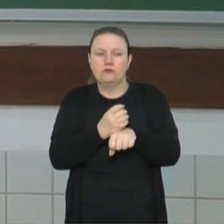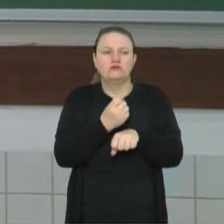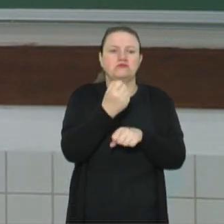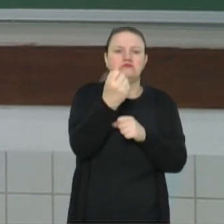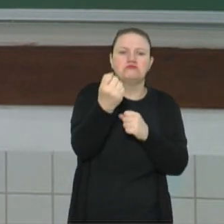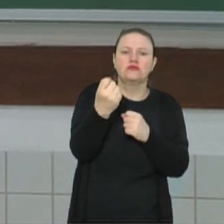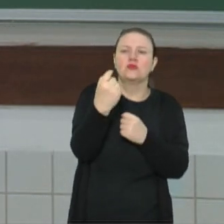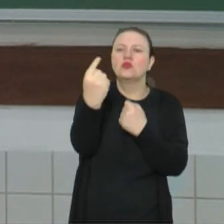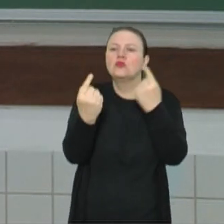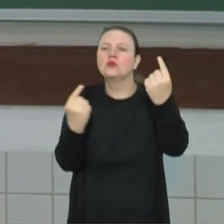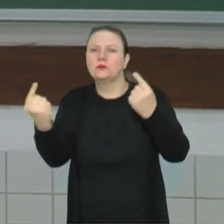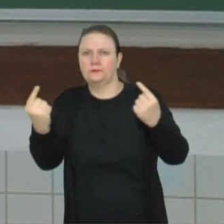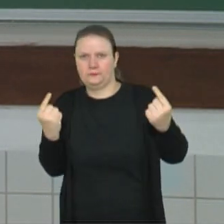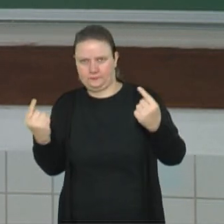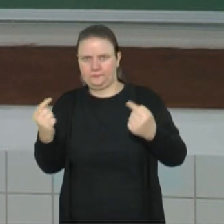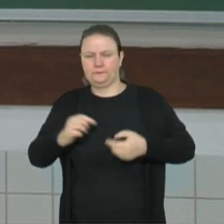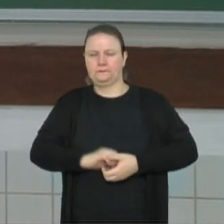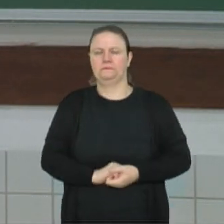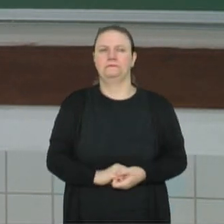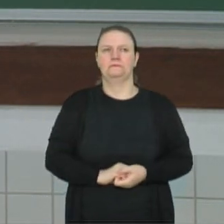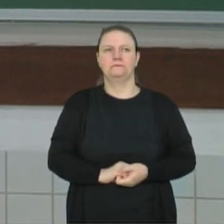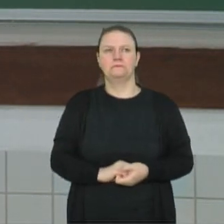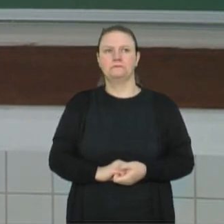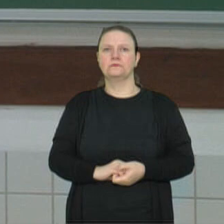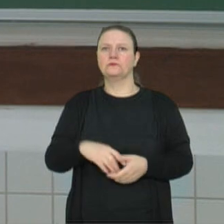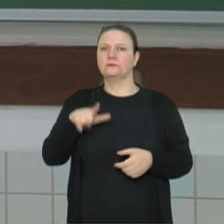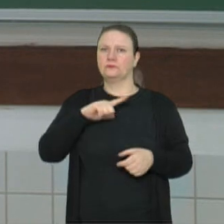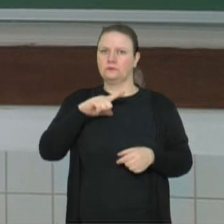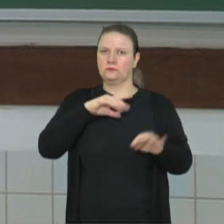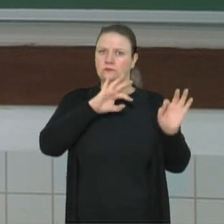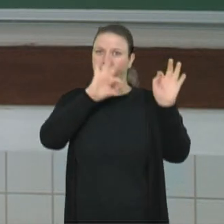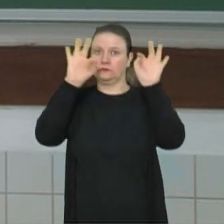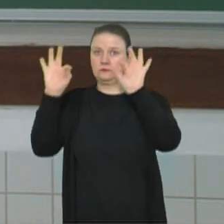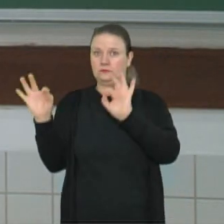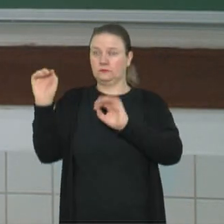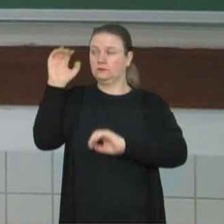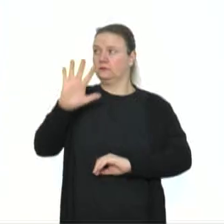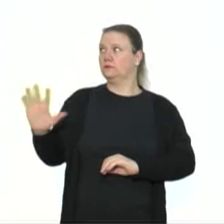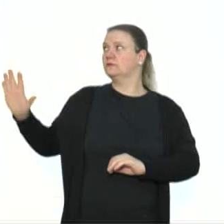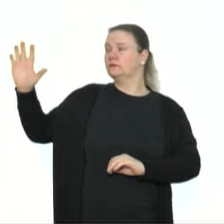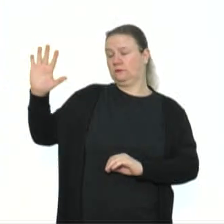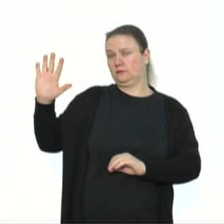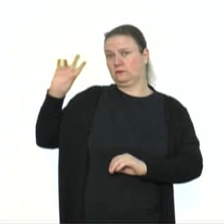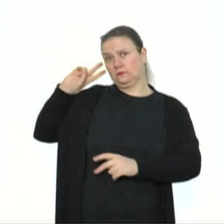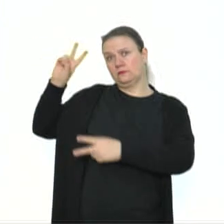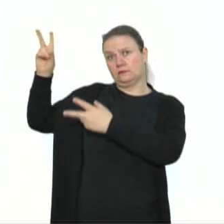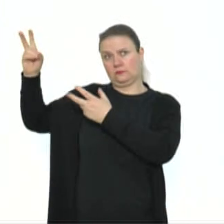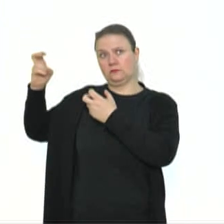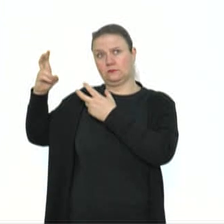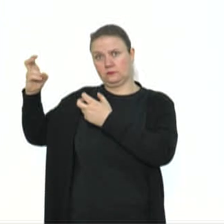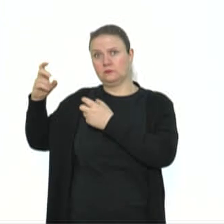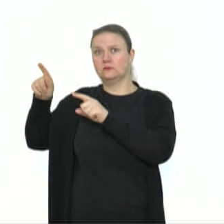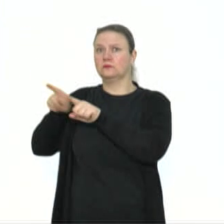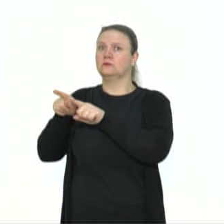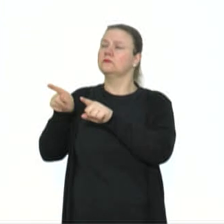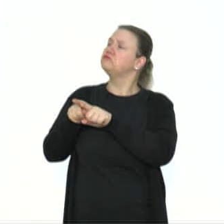da escalada, beleza? Então, aqui temos algumas imagens que retratam a